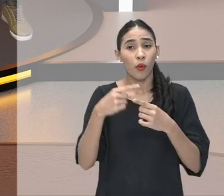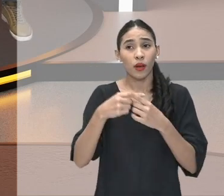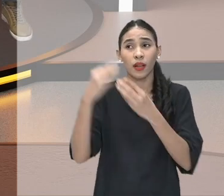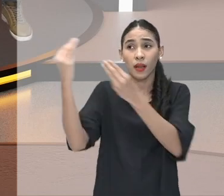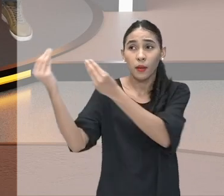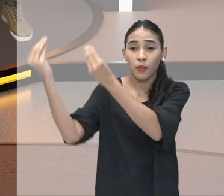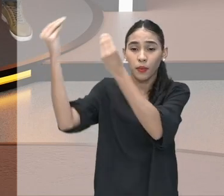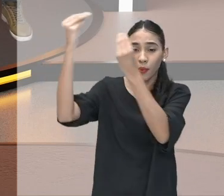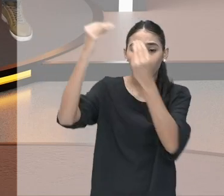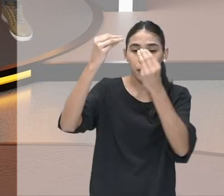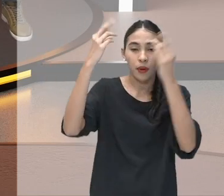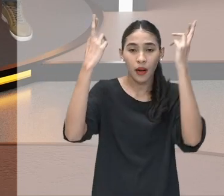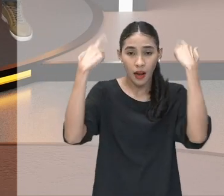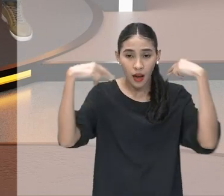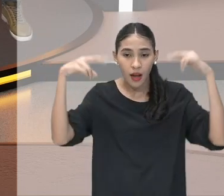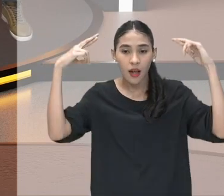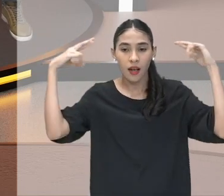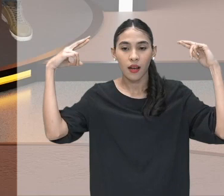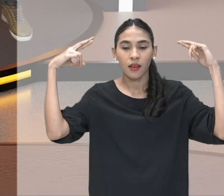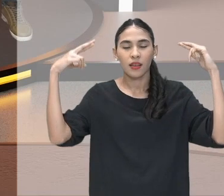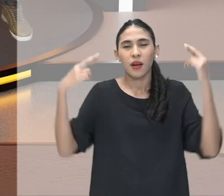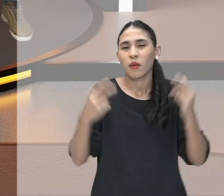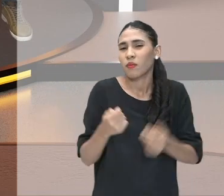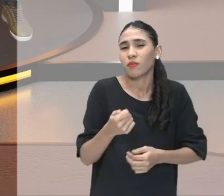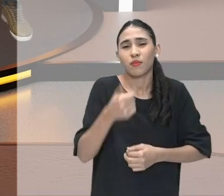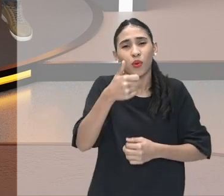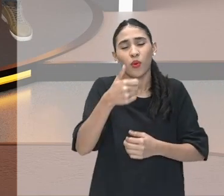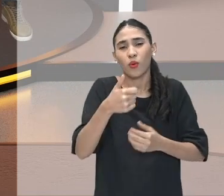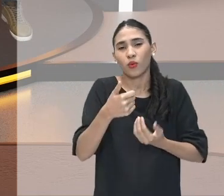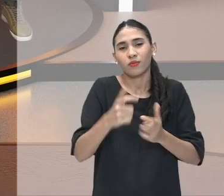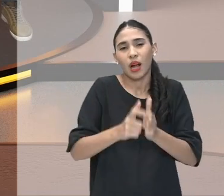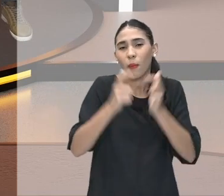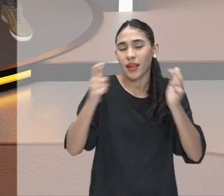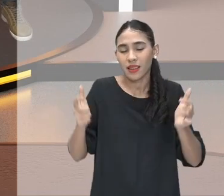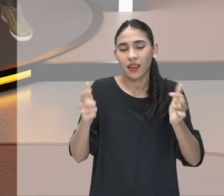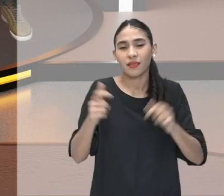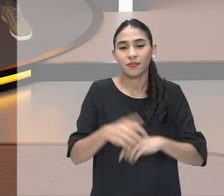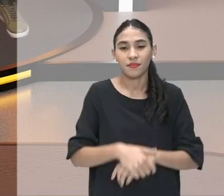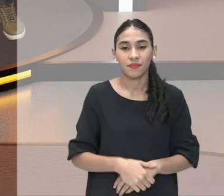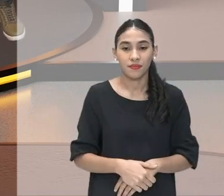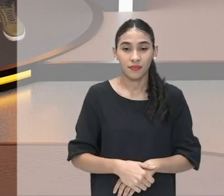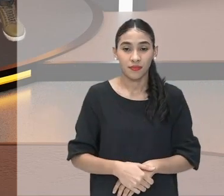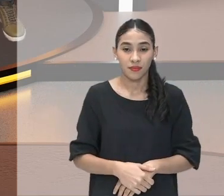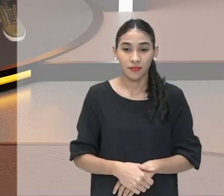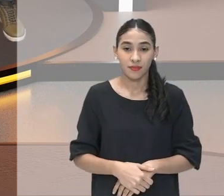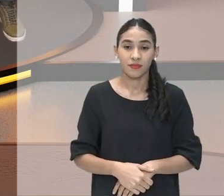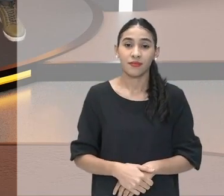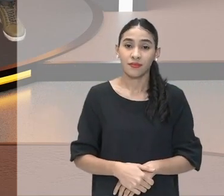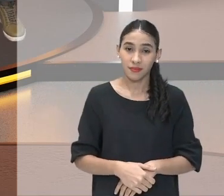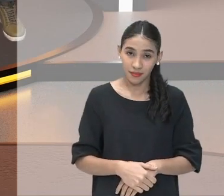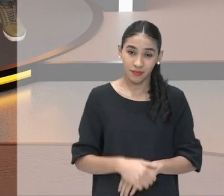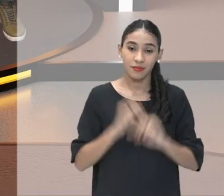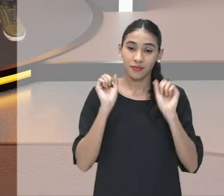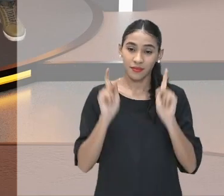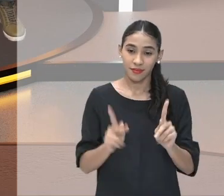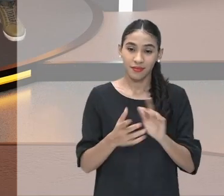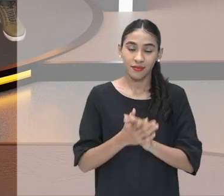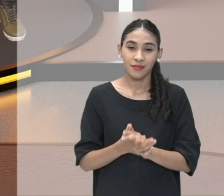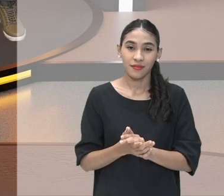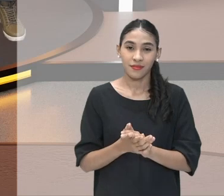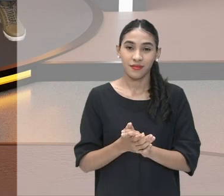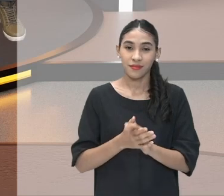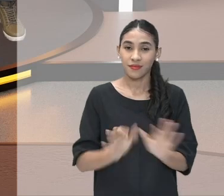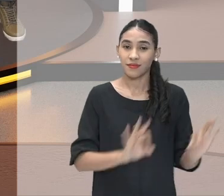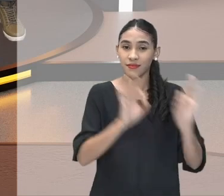das ovelhas, da lã de ovelha, era insuficiente para aumentar a produção de tecido. Muito bem, assim a gente encerra por aqui a